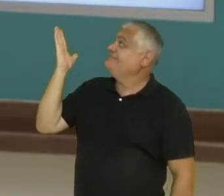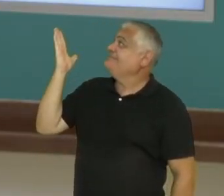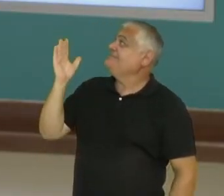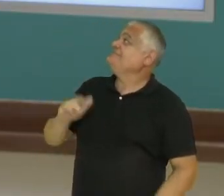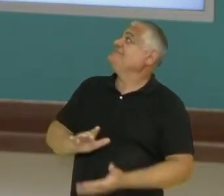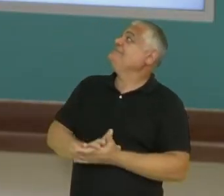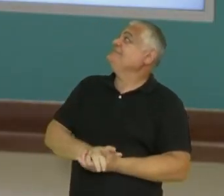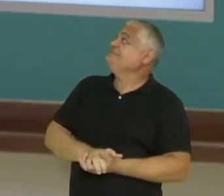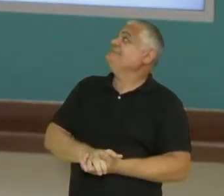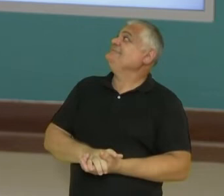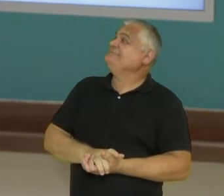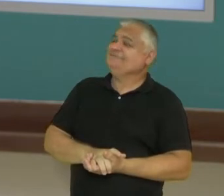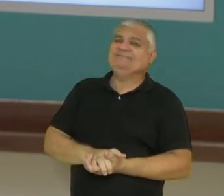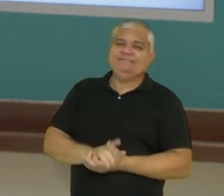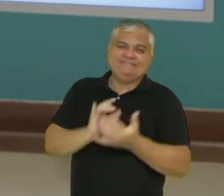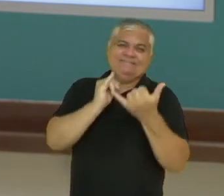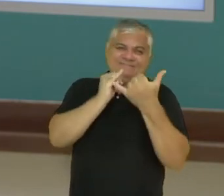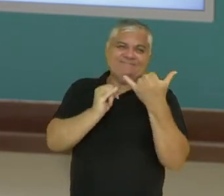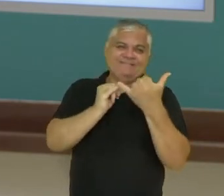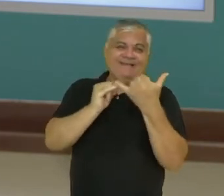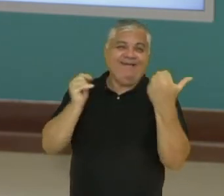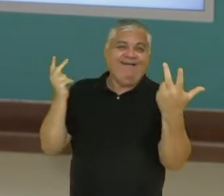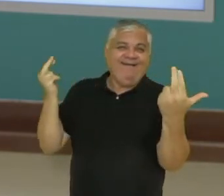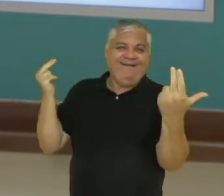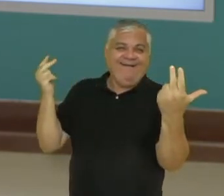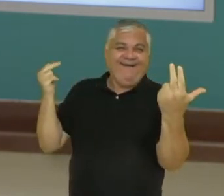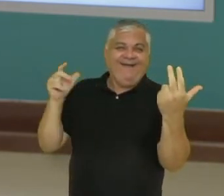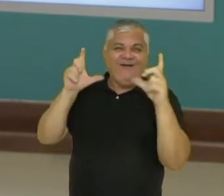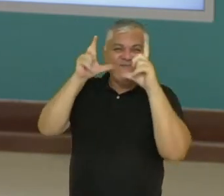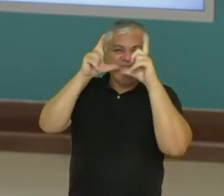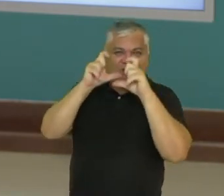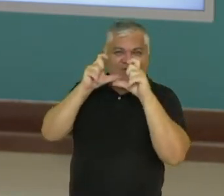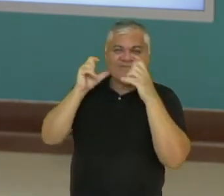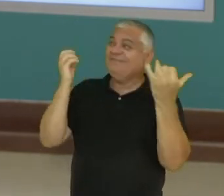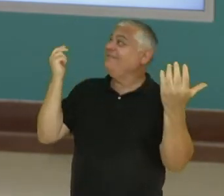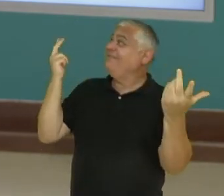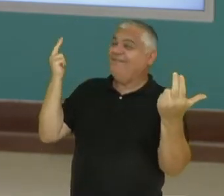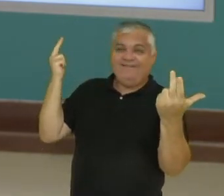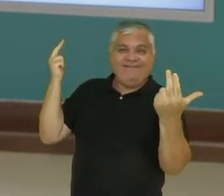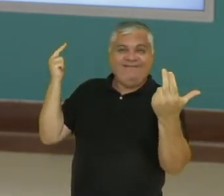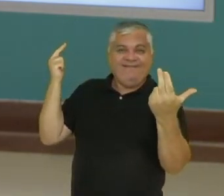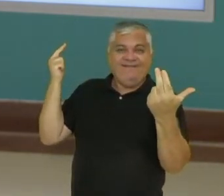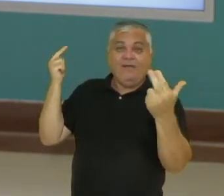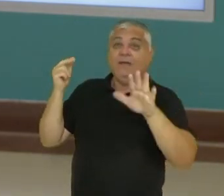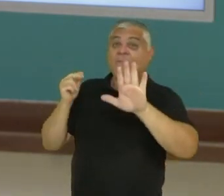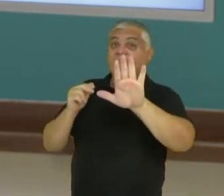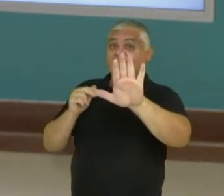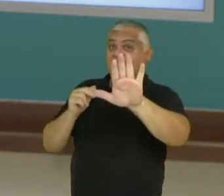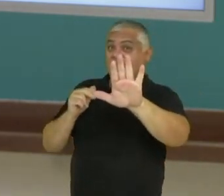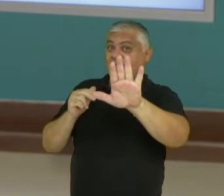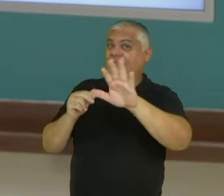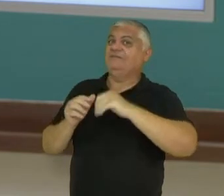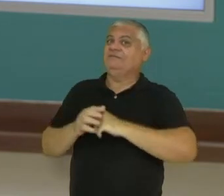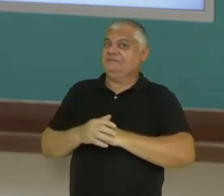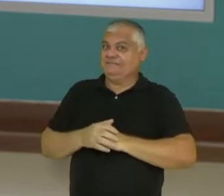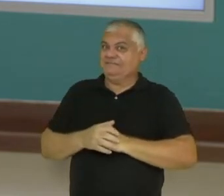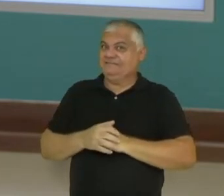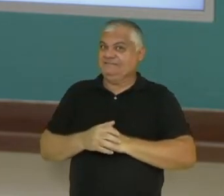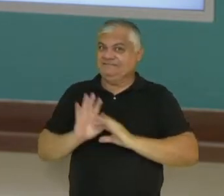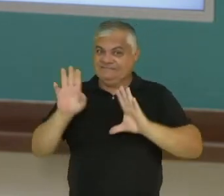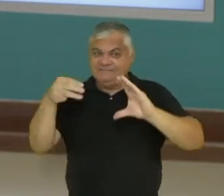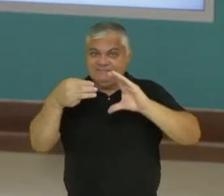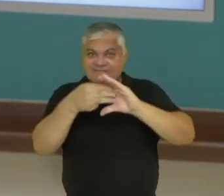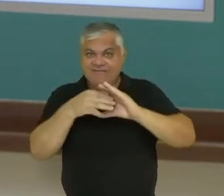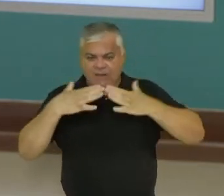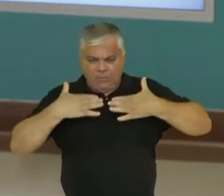célula semelhante a essa daqui. Isso mesmo. Mas já aproveito para dizer para você que as células do